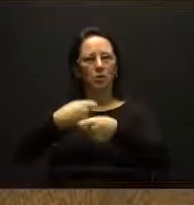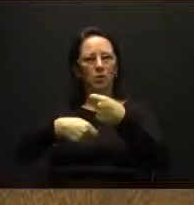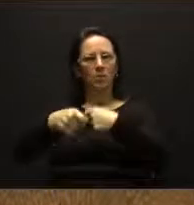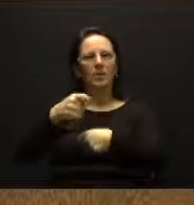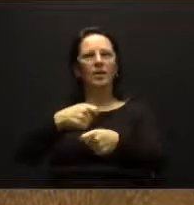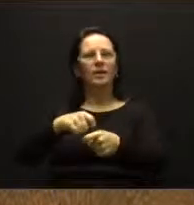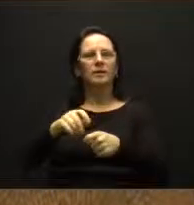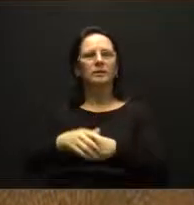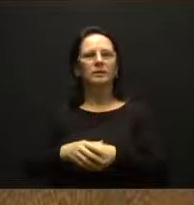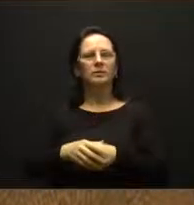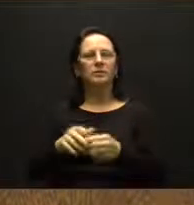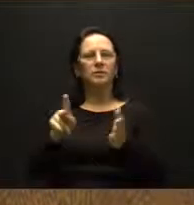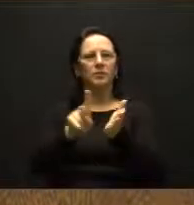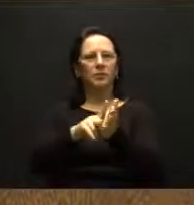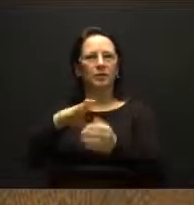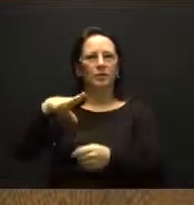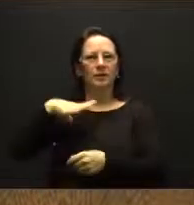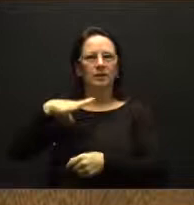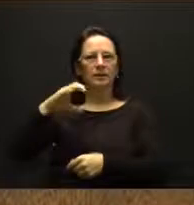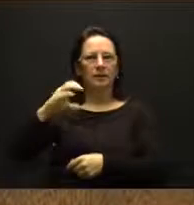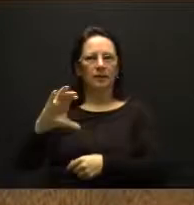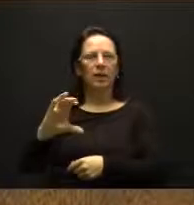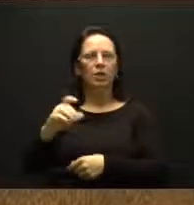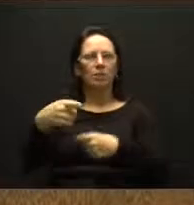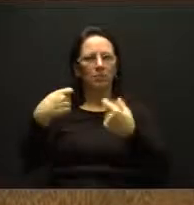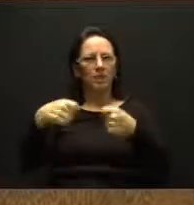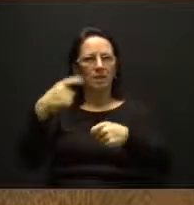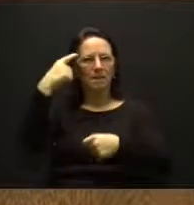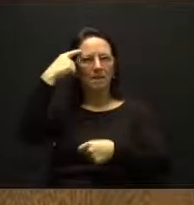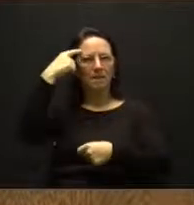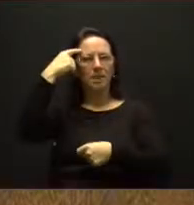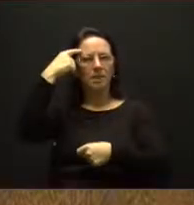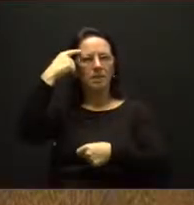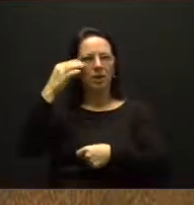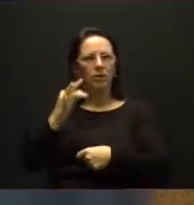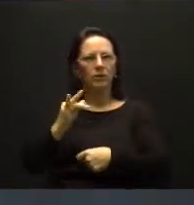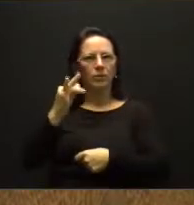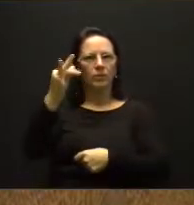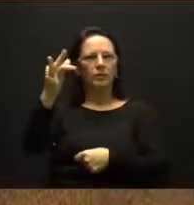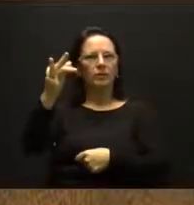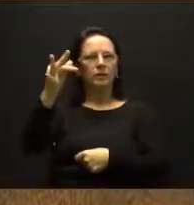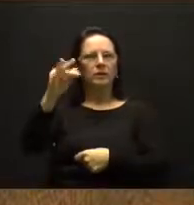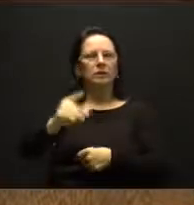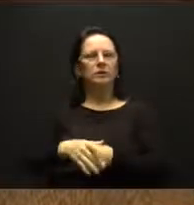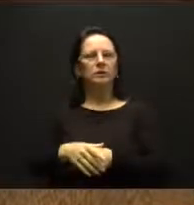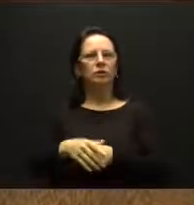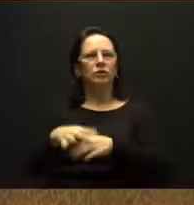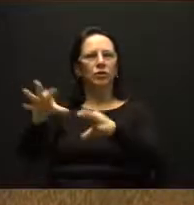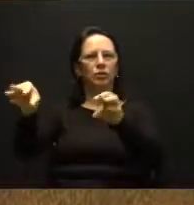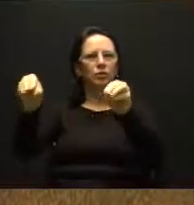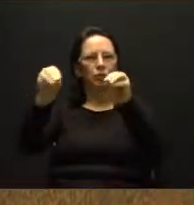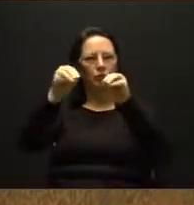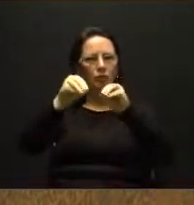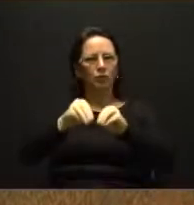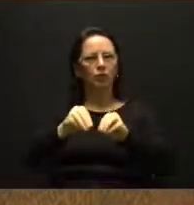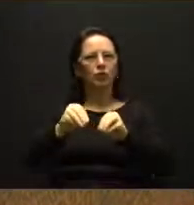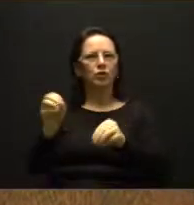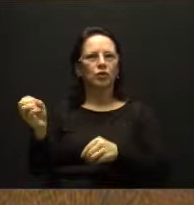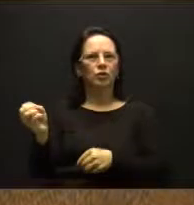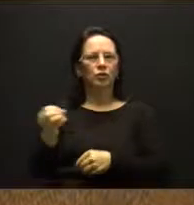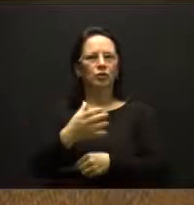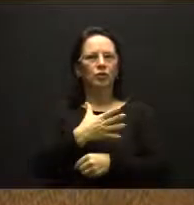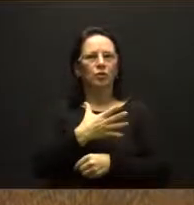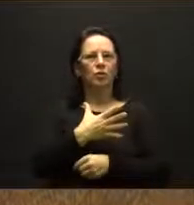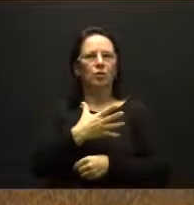urgentemente voltar e pensar a longo prazo e se tornar atrativa para a instalação de novos empreendimentos